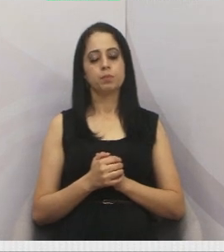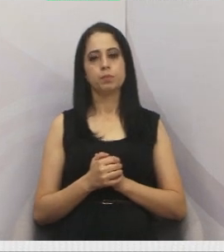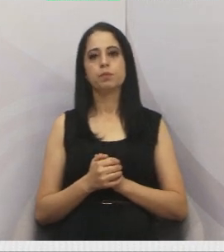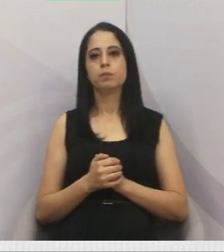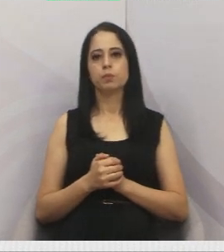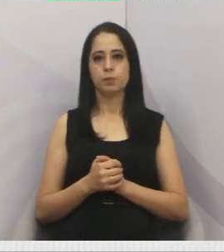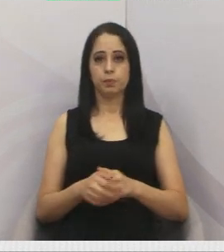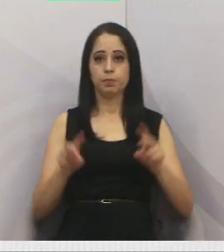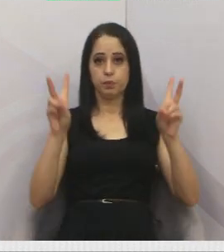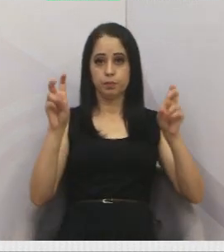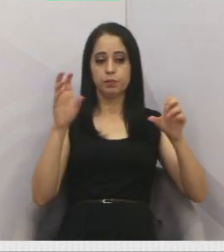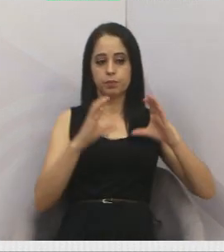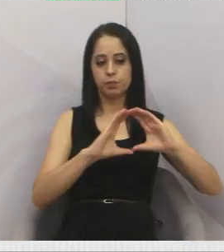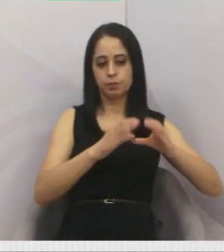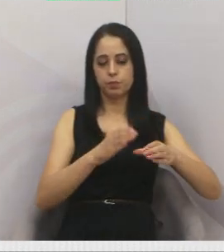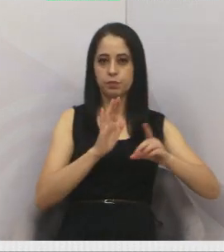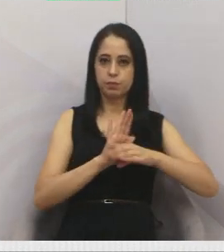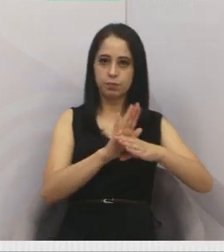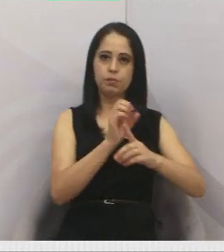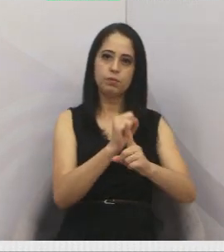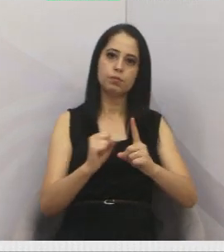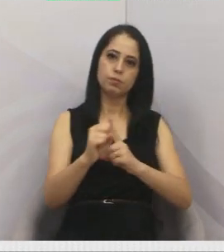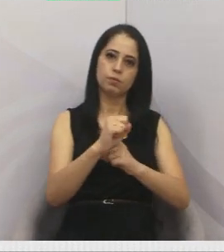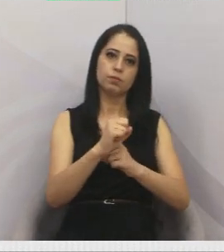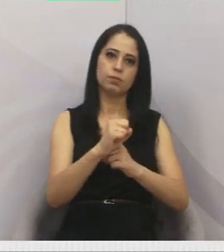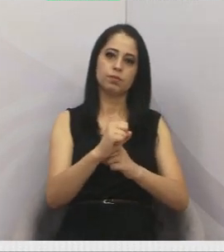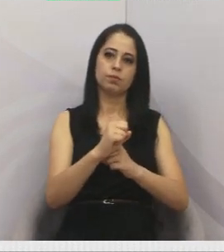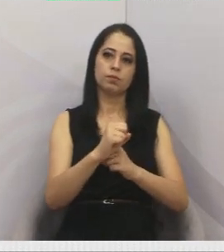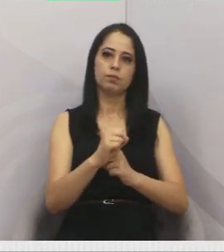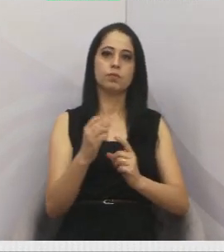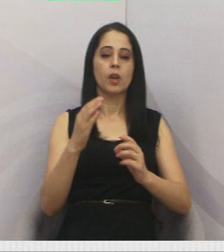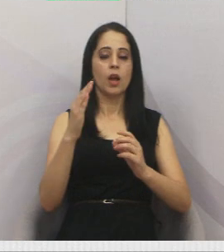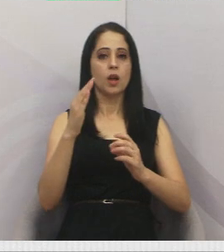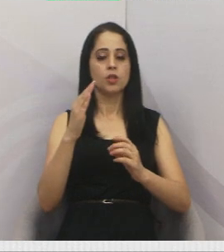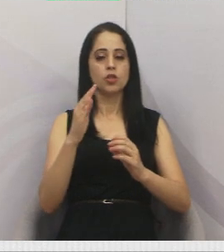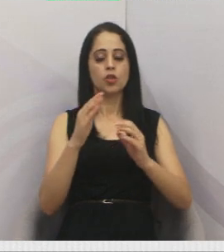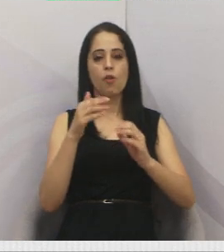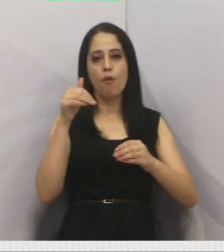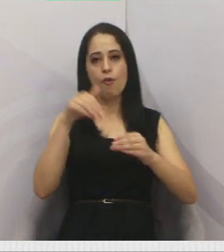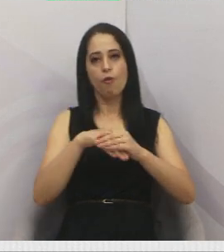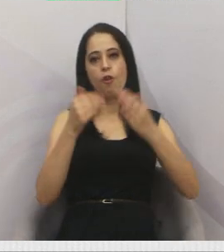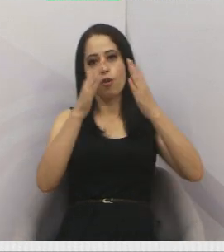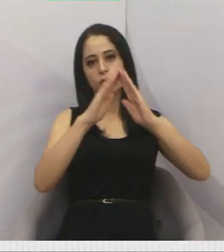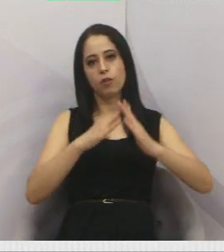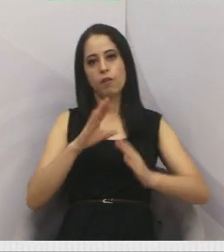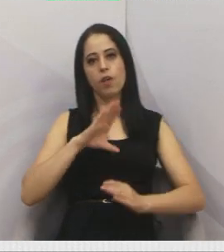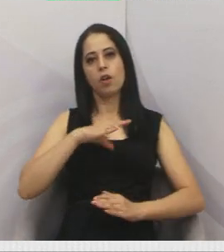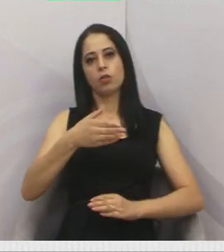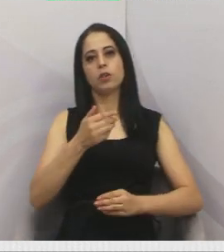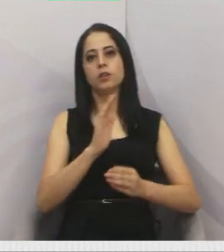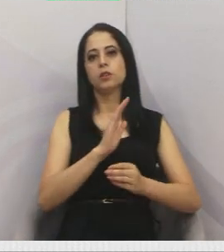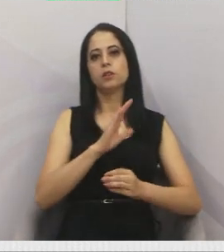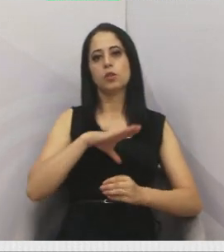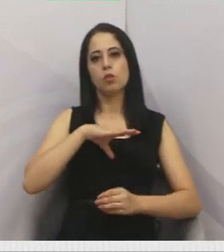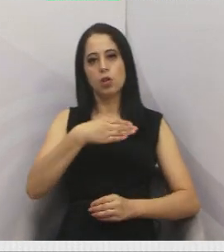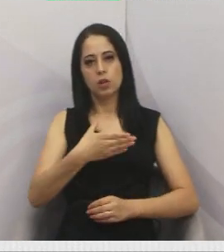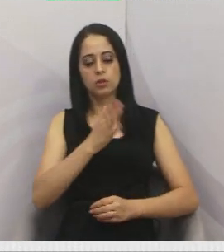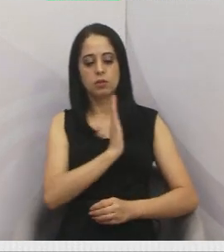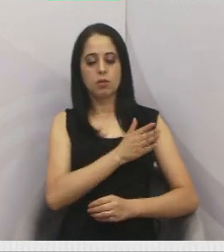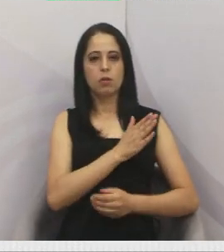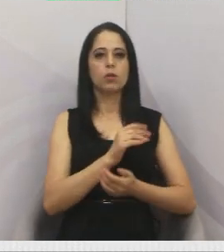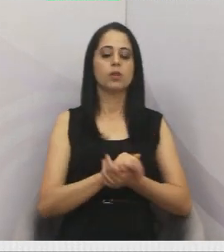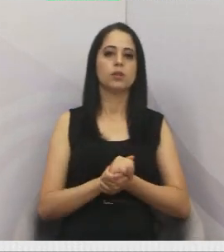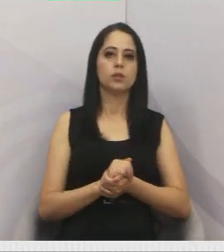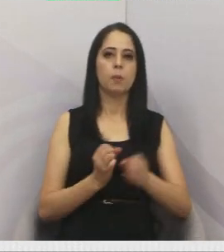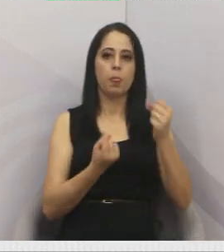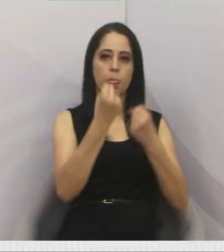Segmento Movimentos Populares e ou Coletivos. Um voto para Quilombo Coração Valente. Segmento Entidade Classe Sindical. Um voto para Sindicato